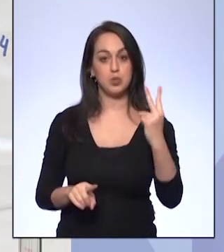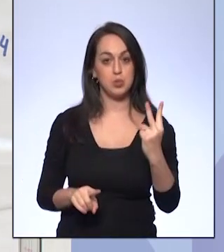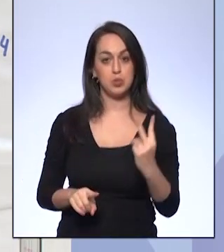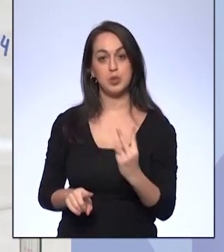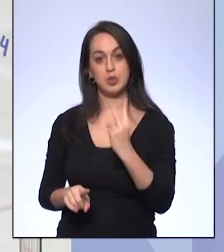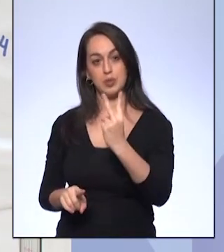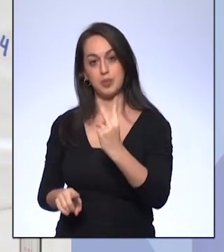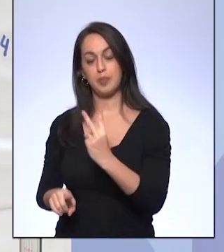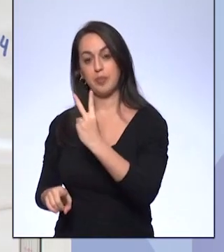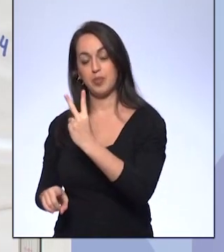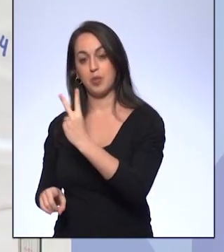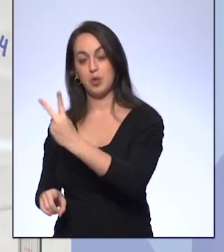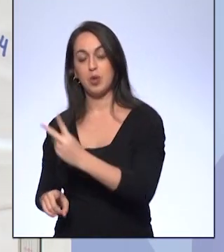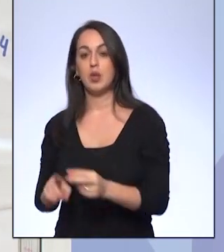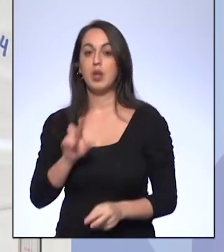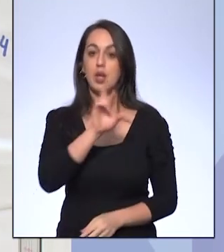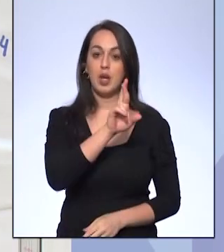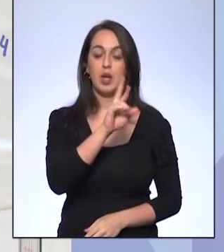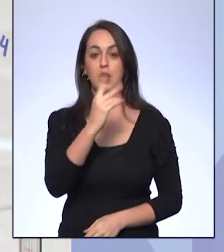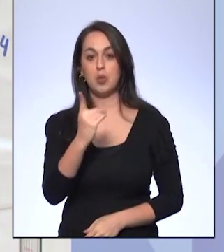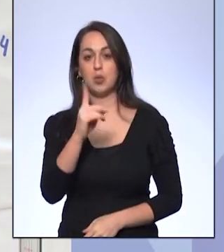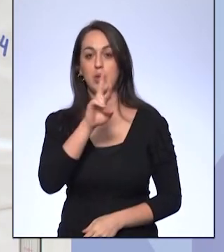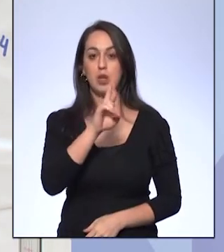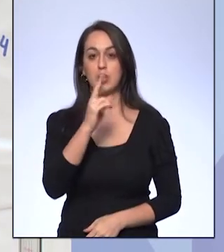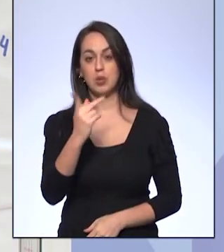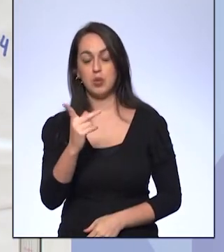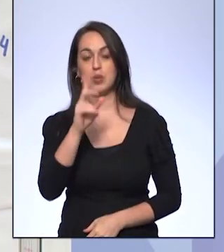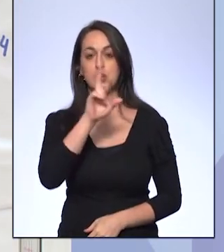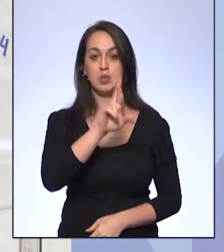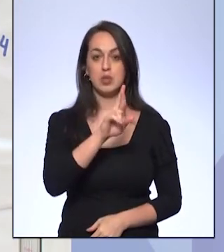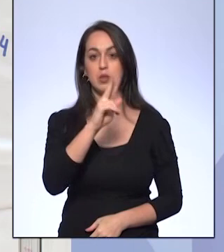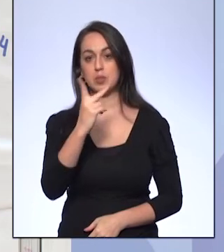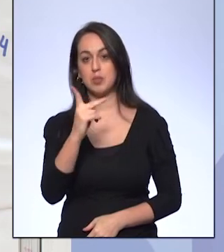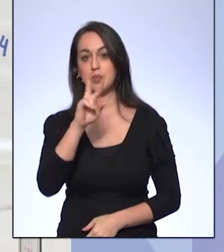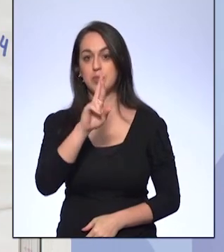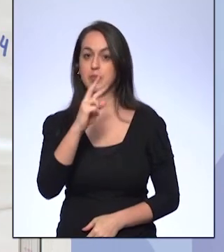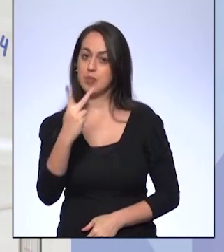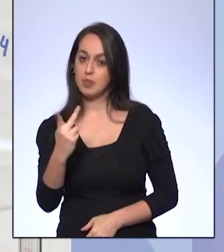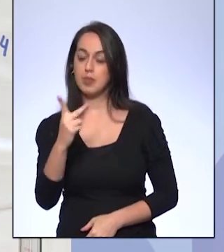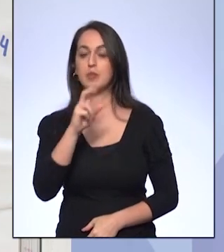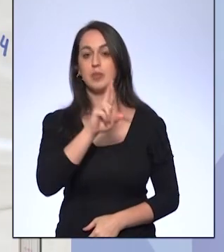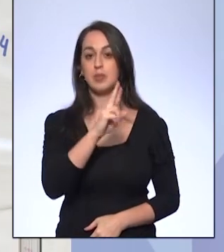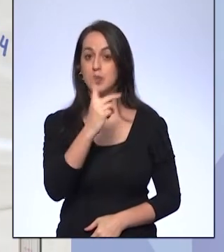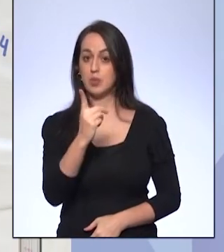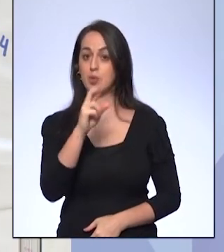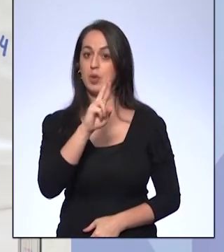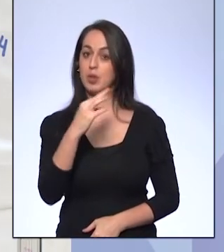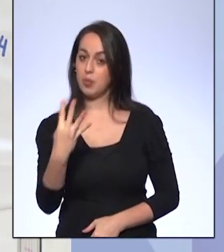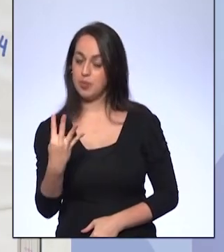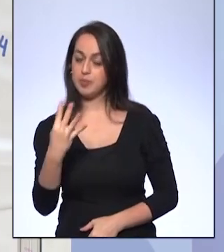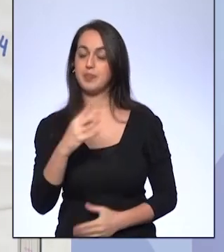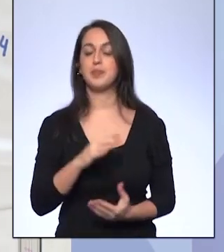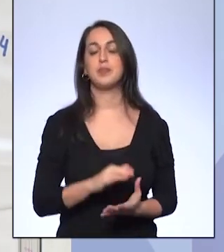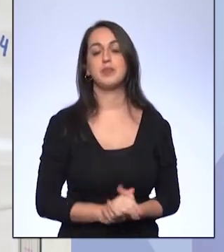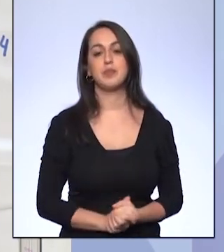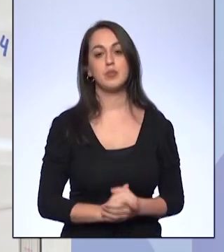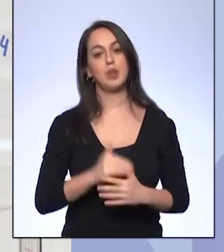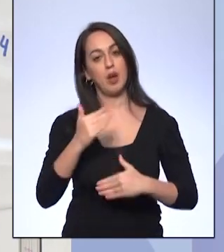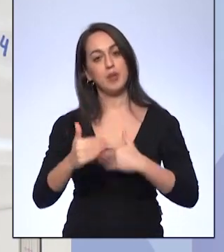duas. R1 com R2, R1 com R3, R1 com R4. R2 com